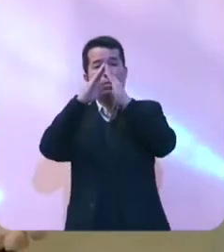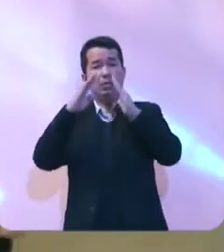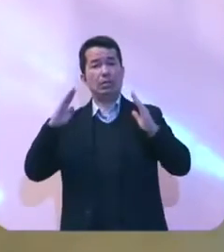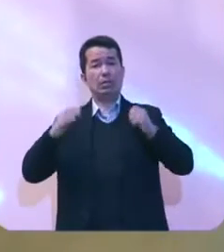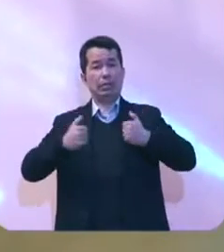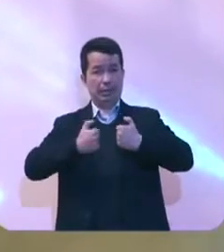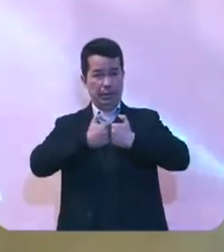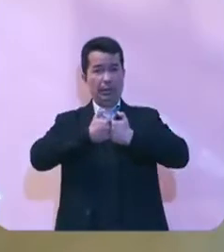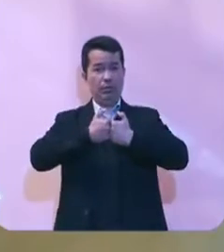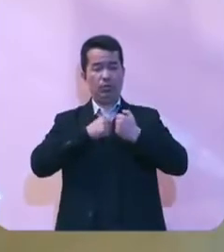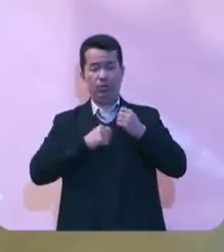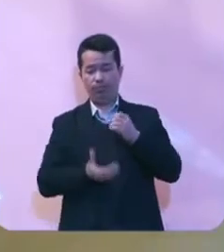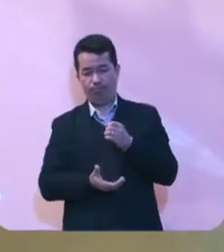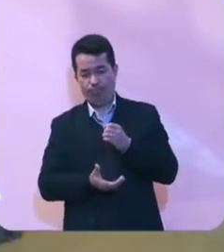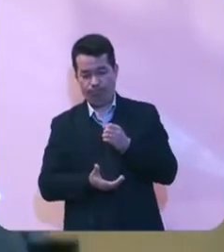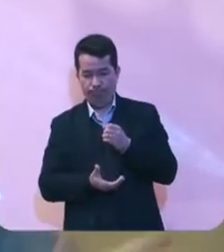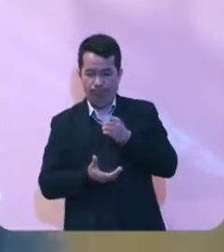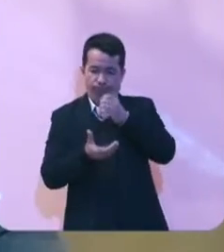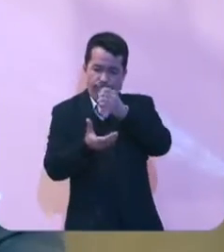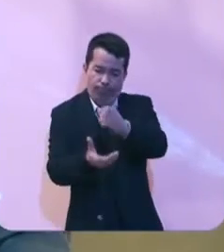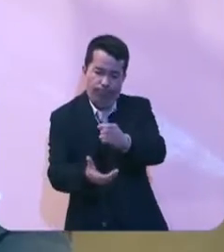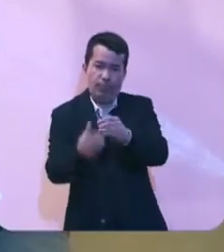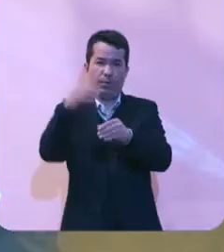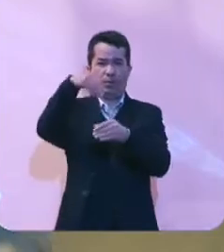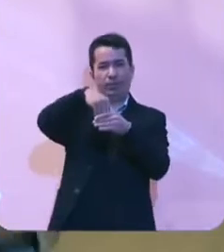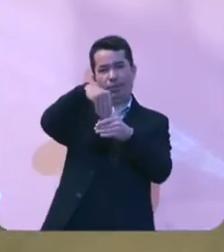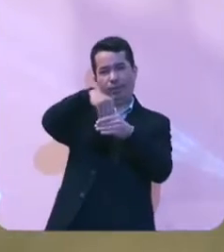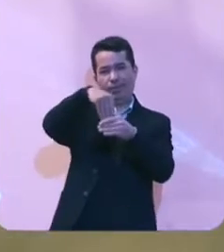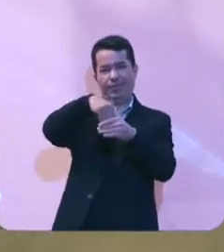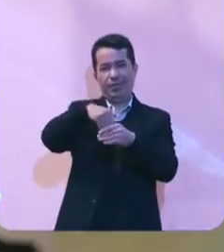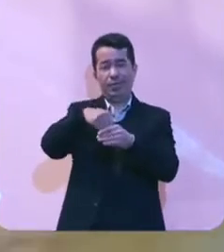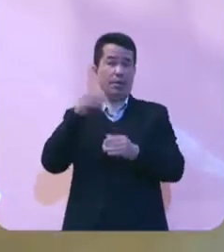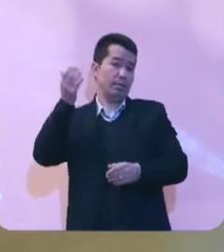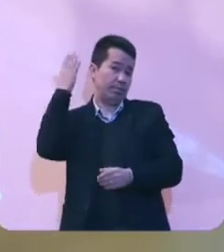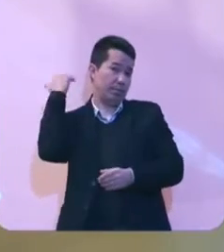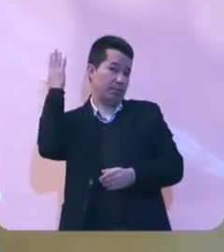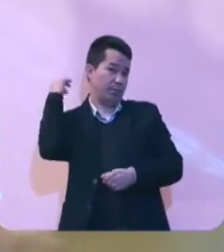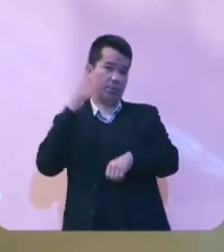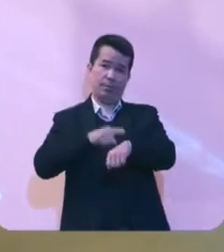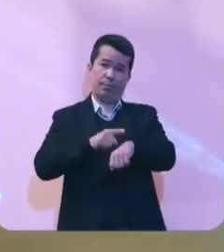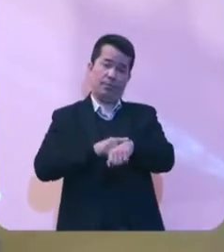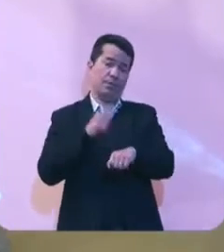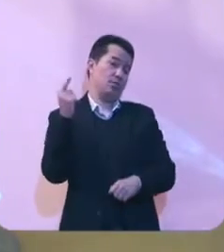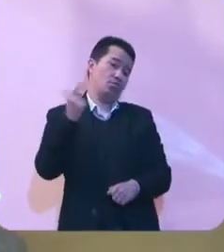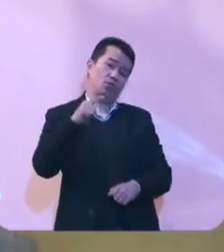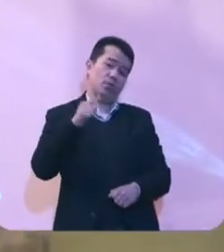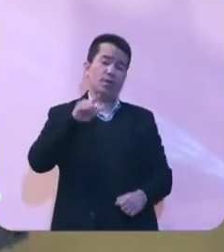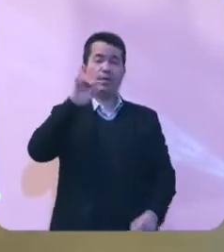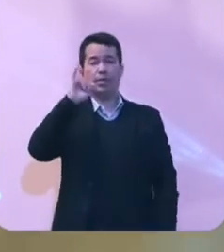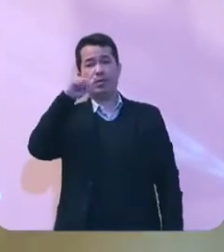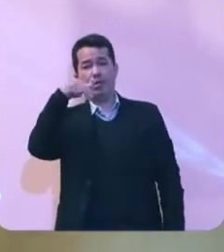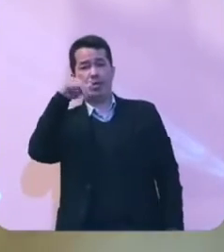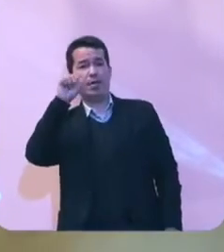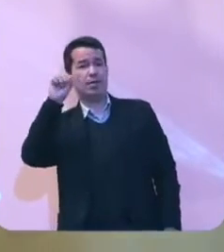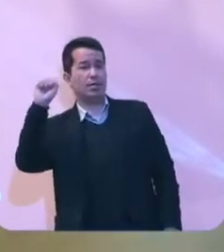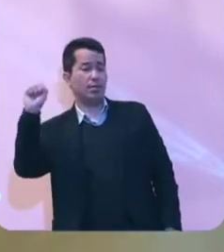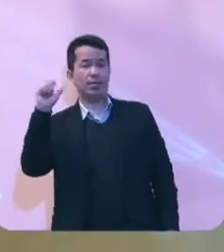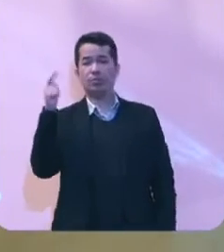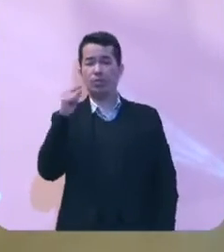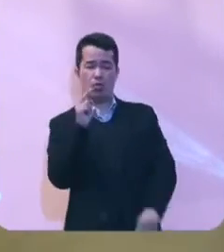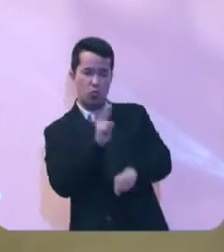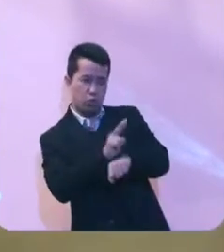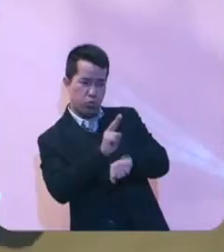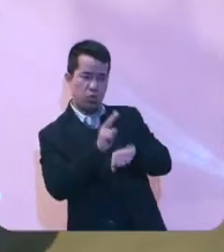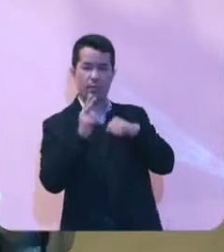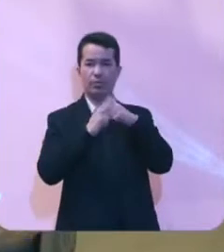de cereais. Por quê? Naquele tempo não tinha INSS, não tinha proteção às viúvas, aos órfãos. Era do templo que